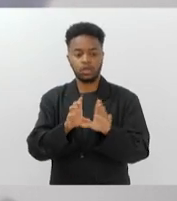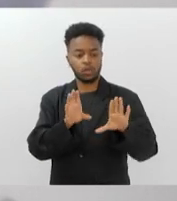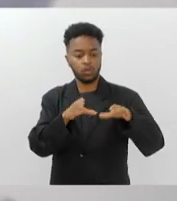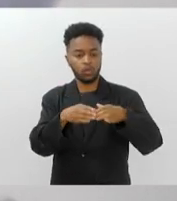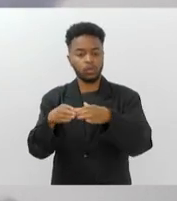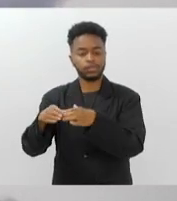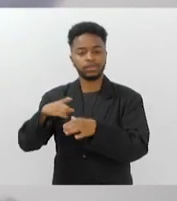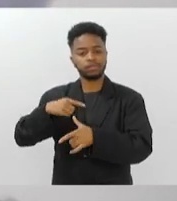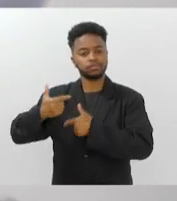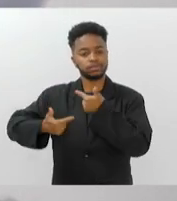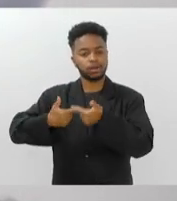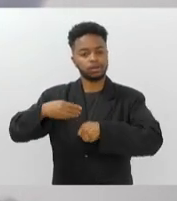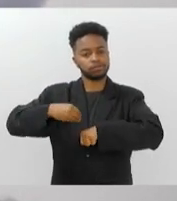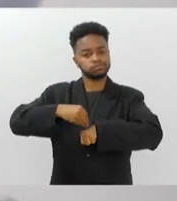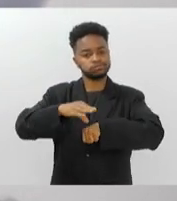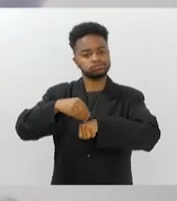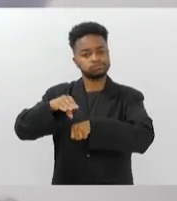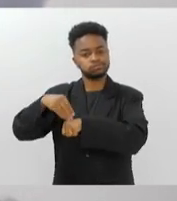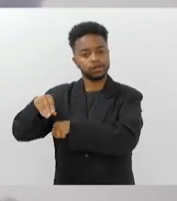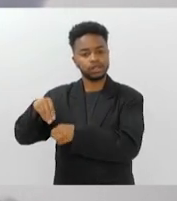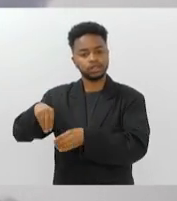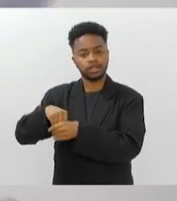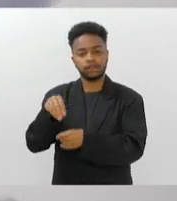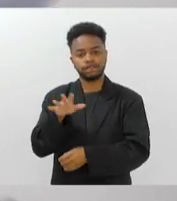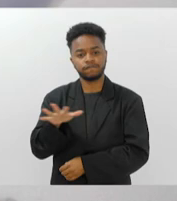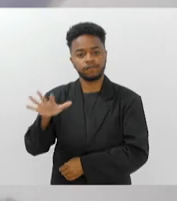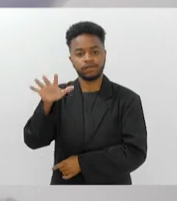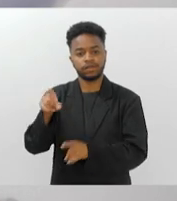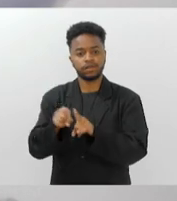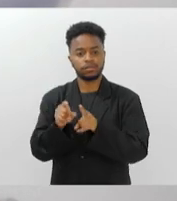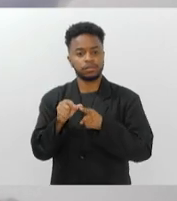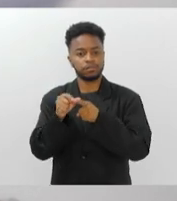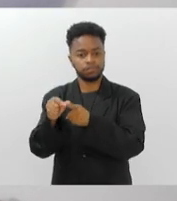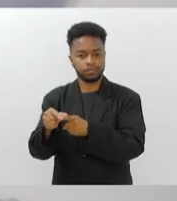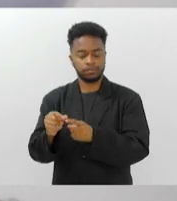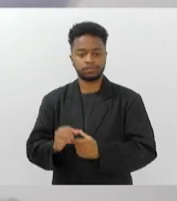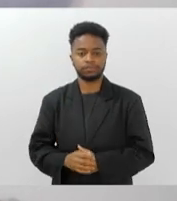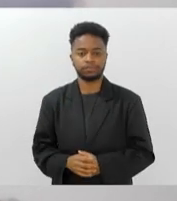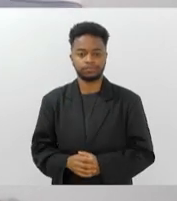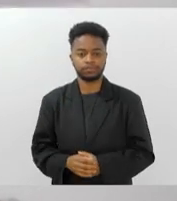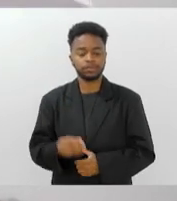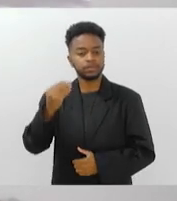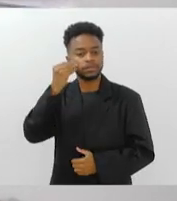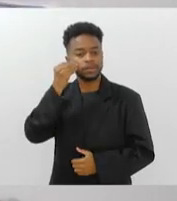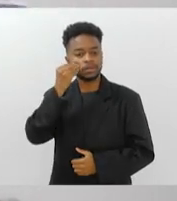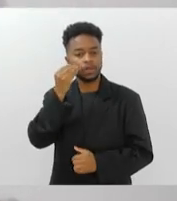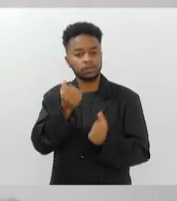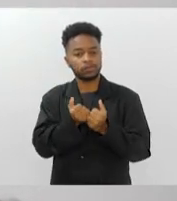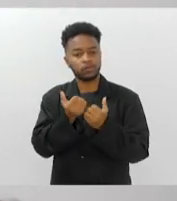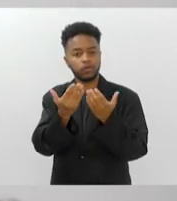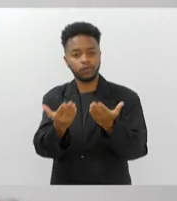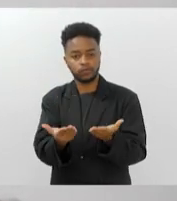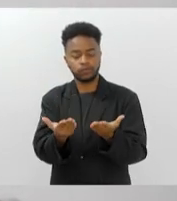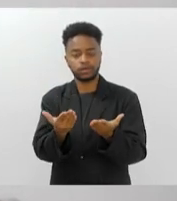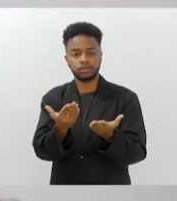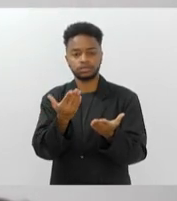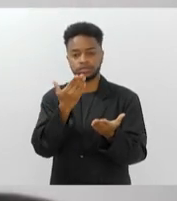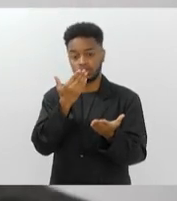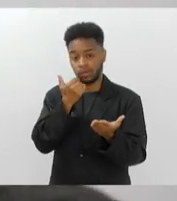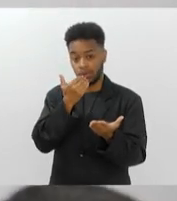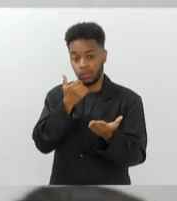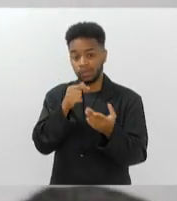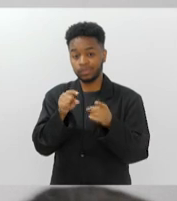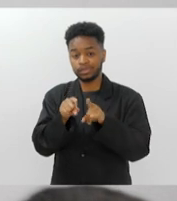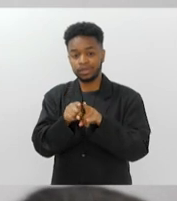informativos dentro das nossas favelas e periferias para alimentar e